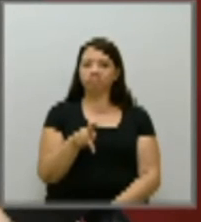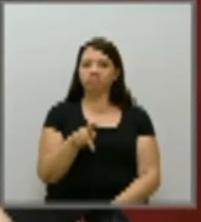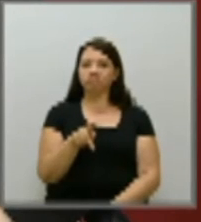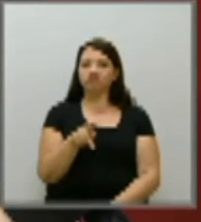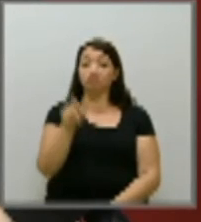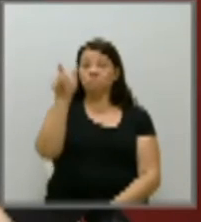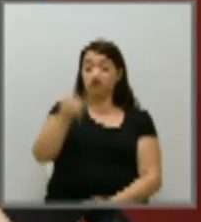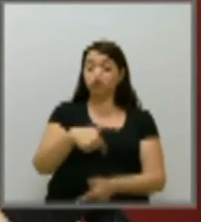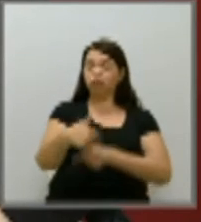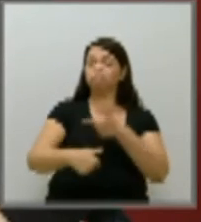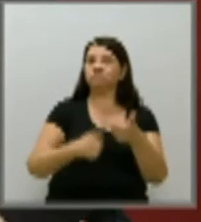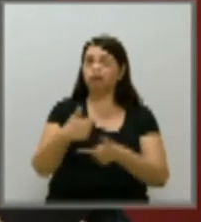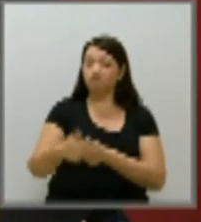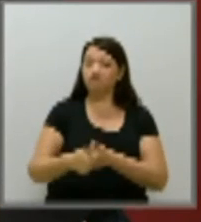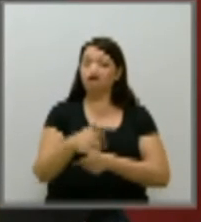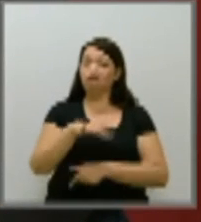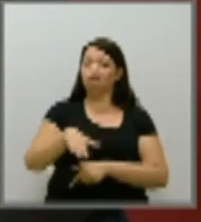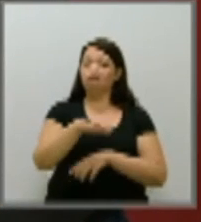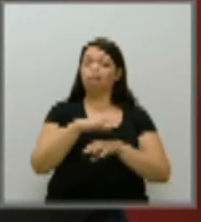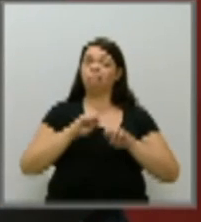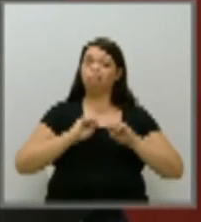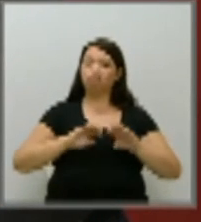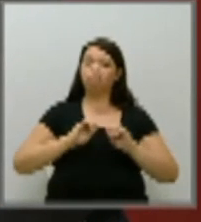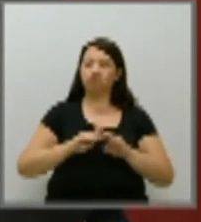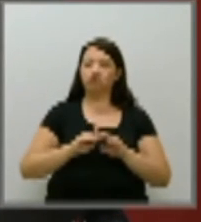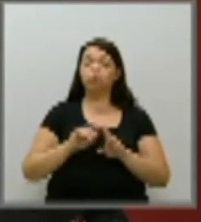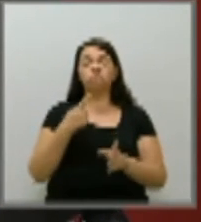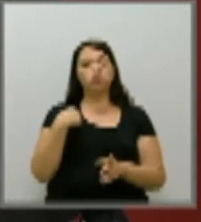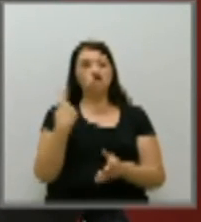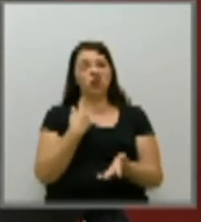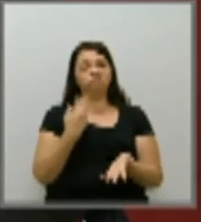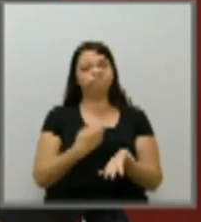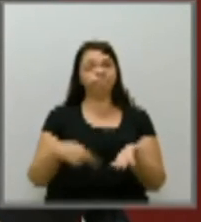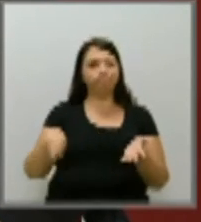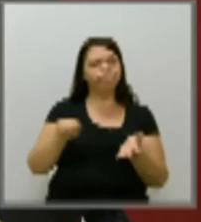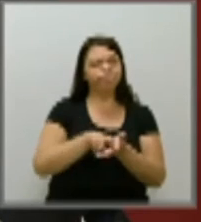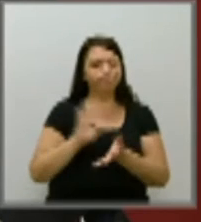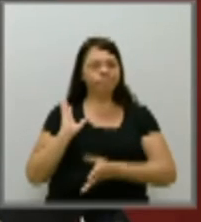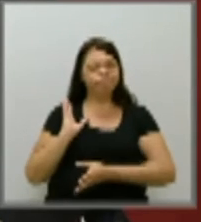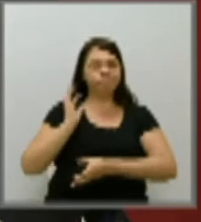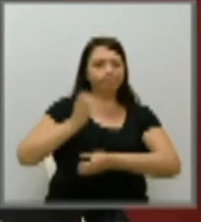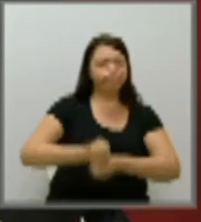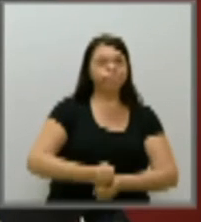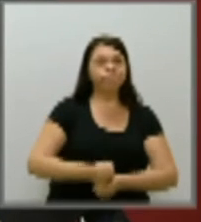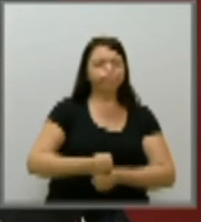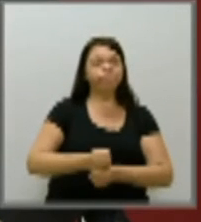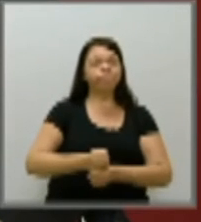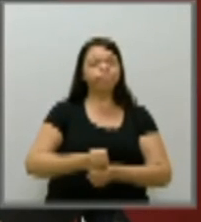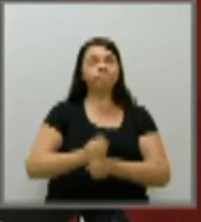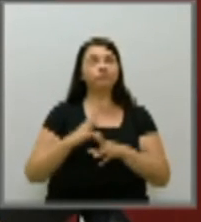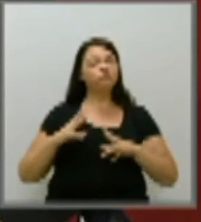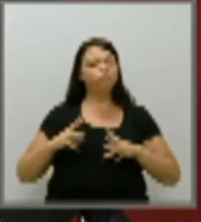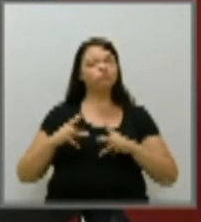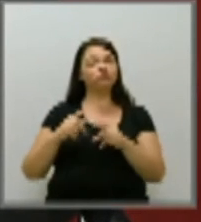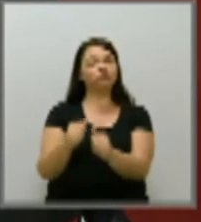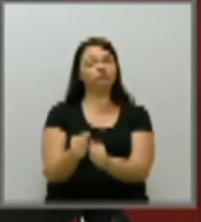educação. Nós vamos recuperar e resgatar todas aquelas